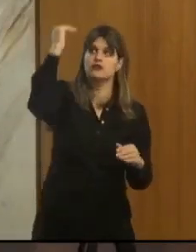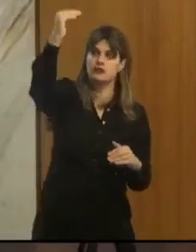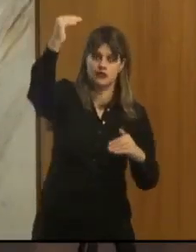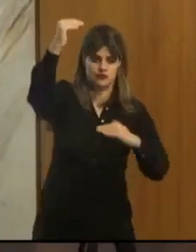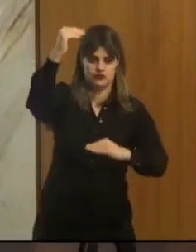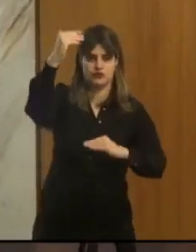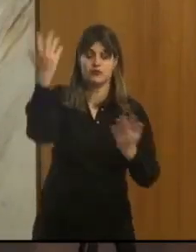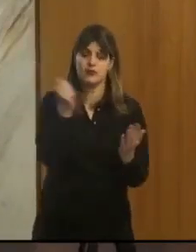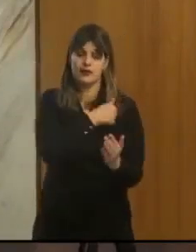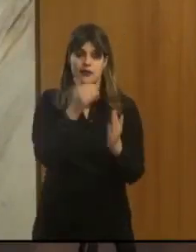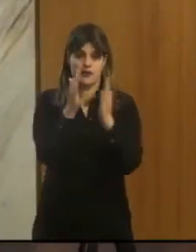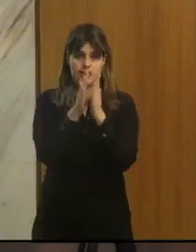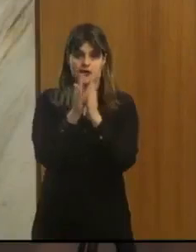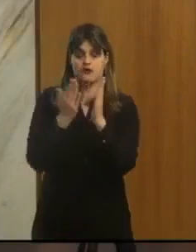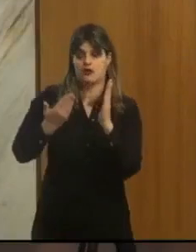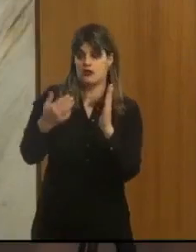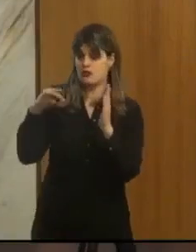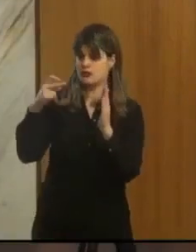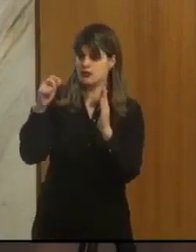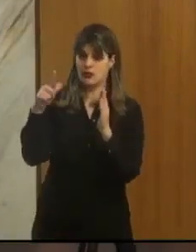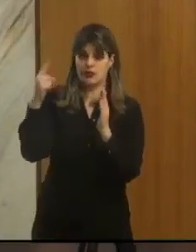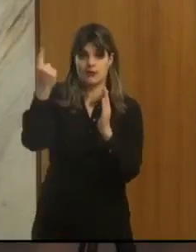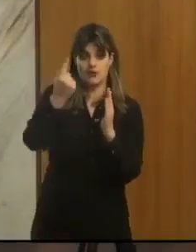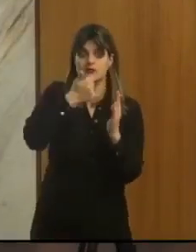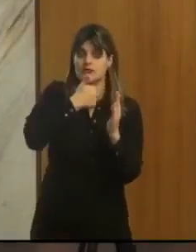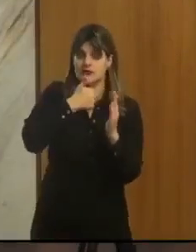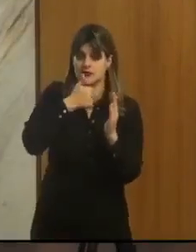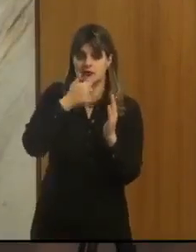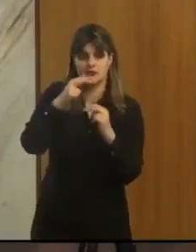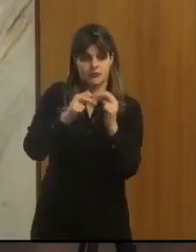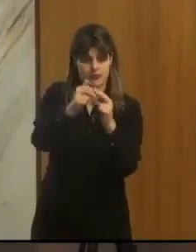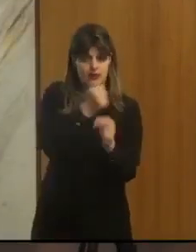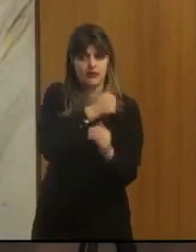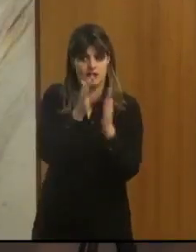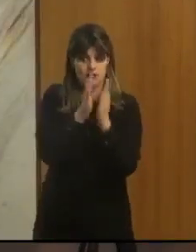igreja que Dom Manuel mandou fazer em Sores. Era uma igreja bonita.